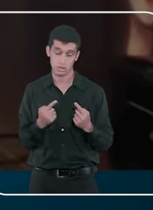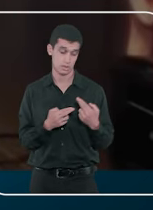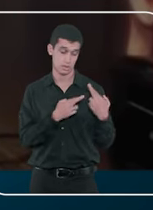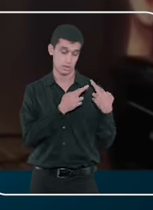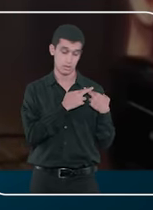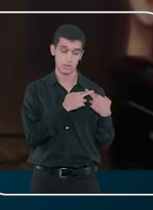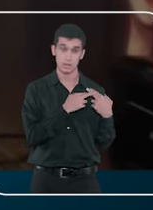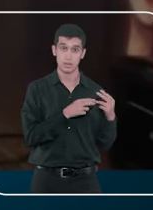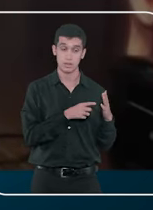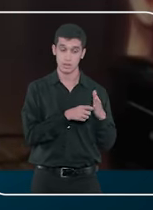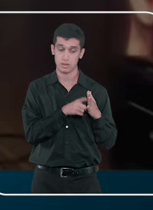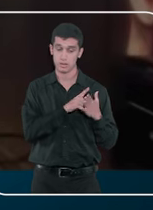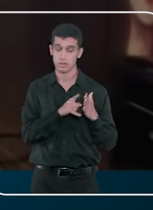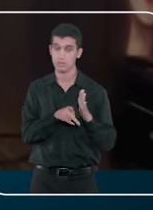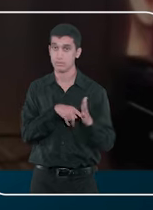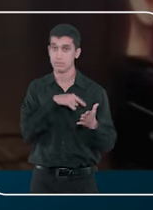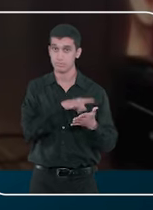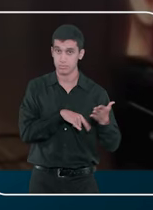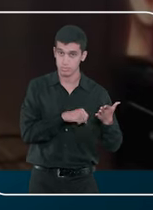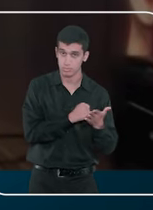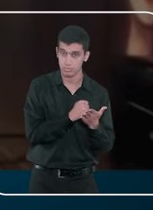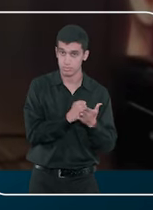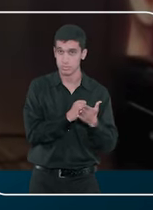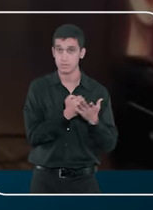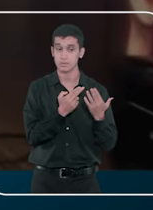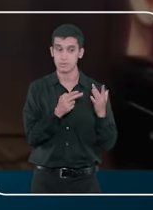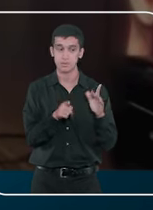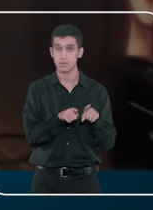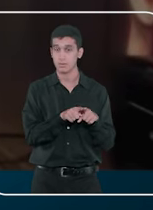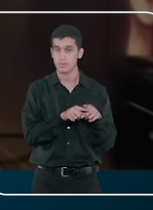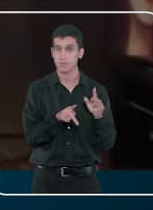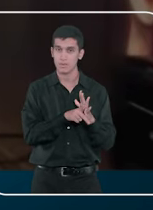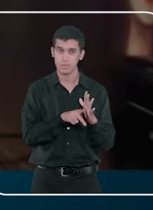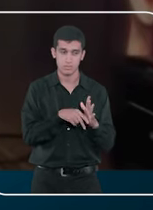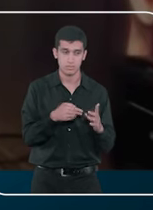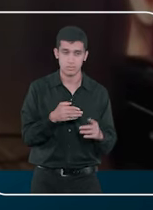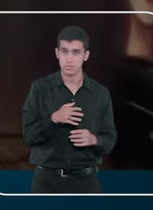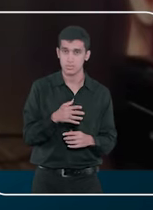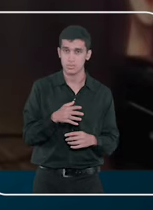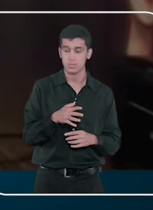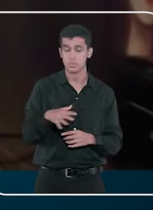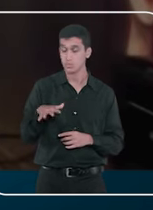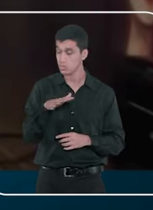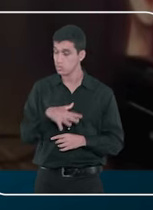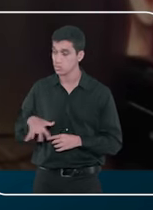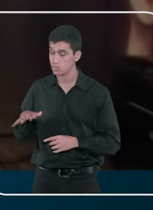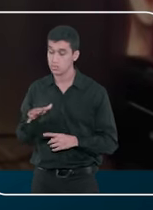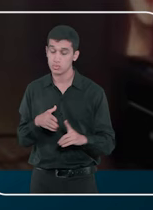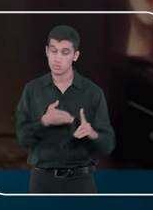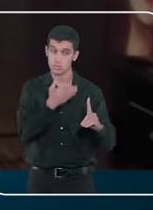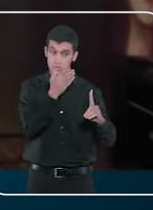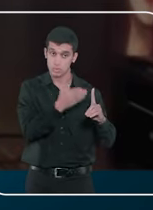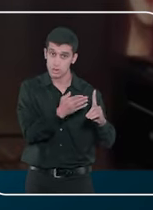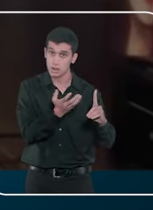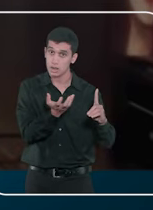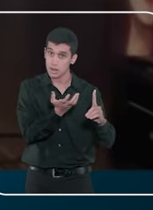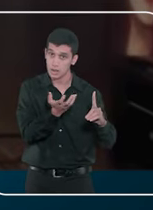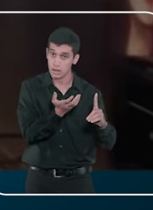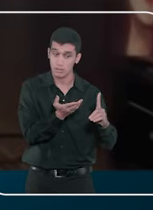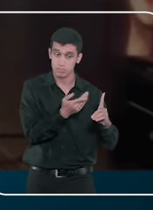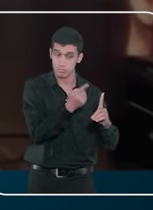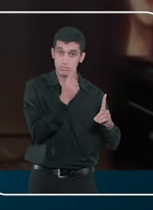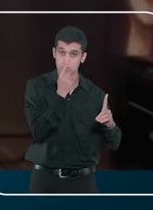responsabilidade pré-contratual, como aos próprios interesses do indivíduo interessado, do